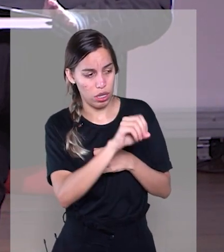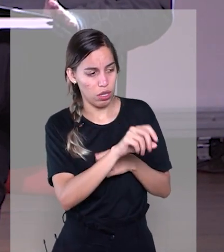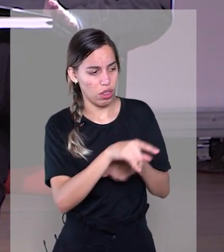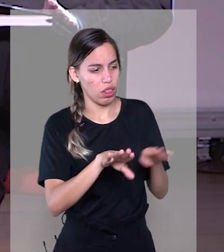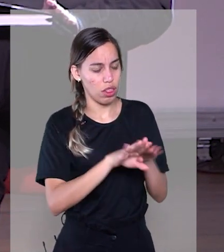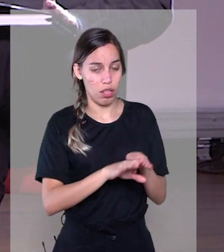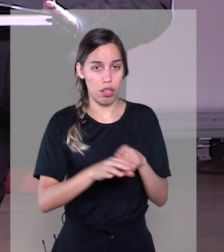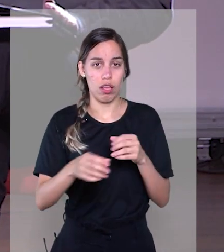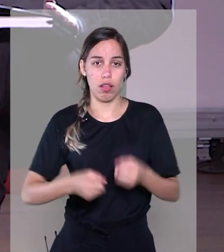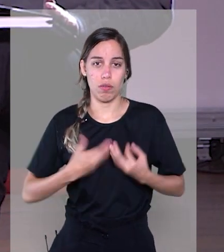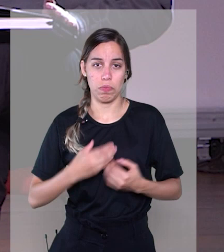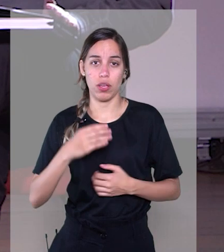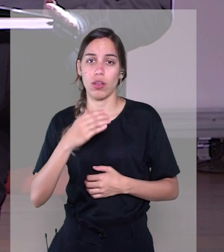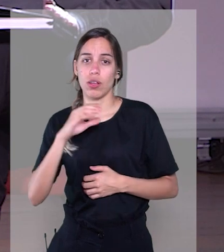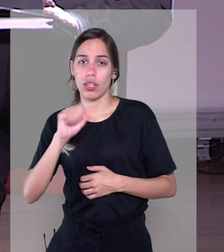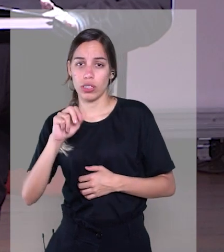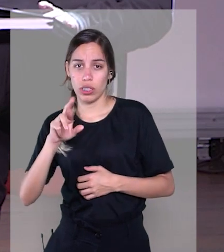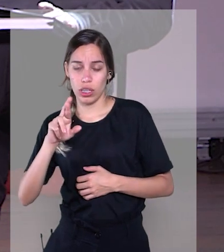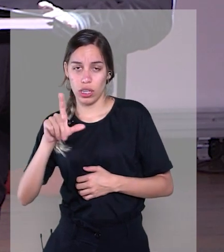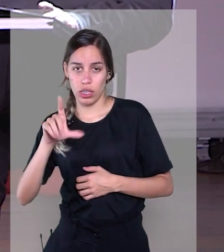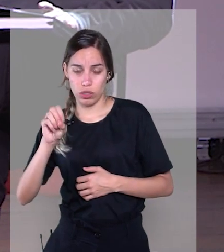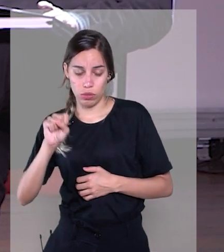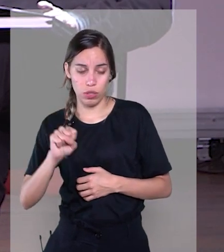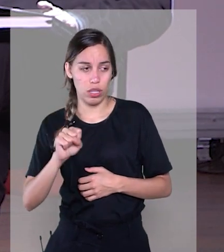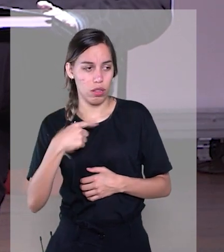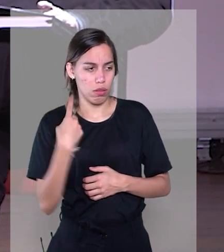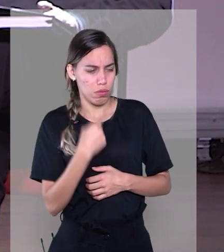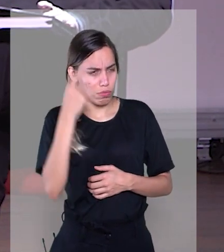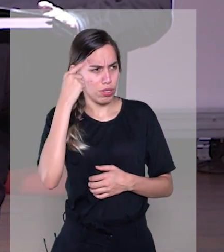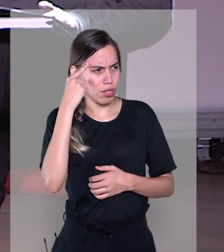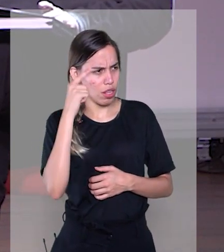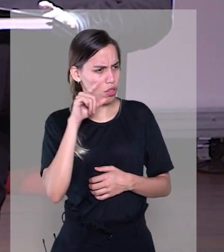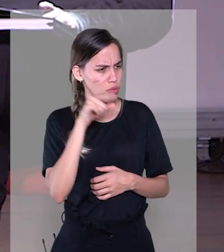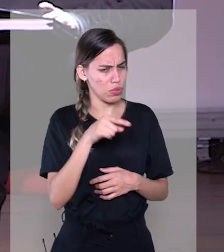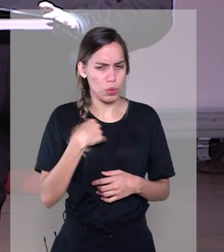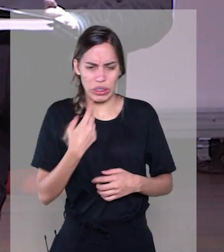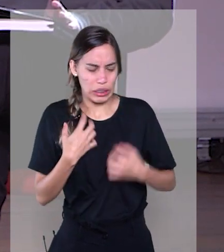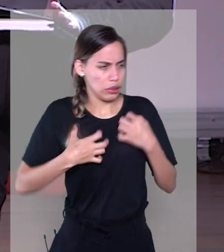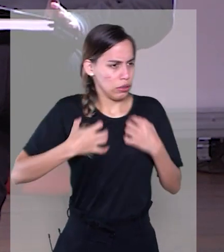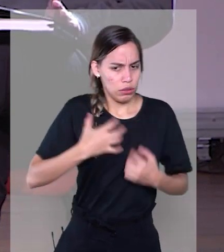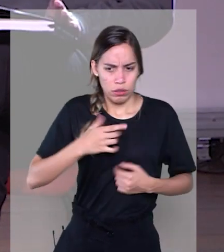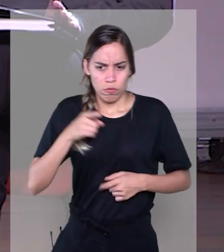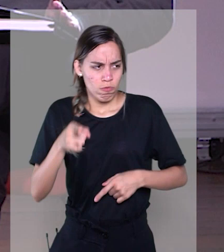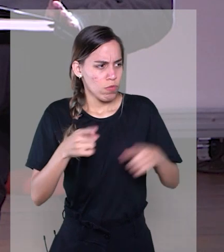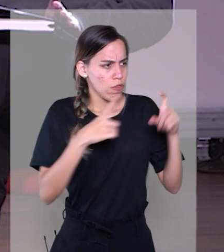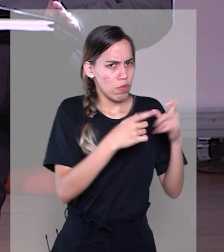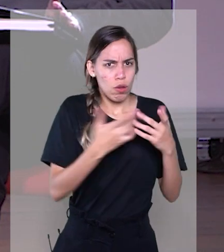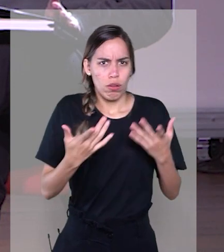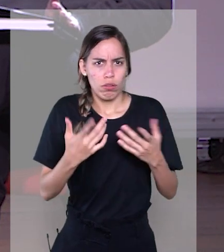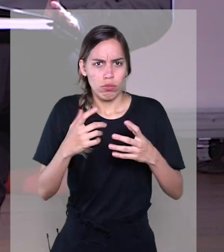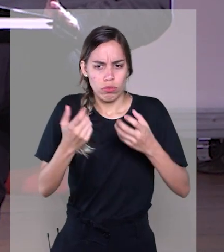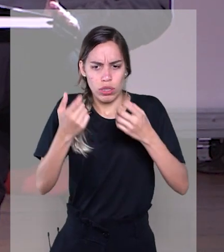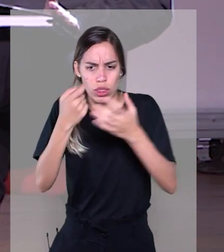deixam inquietos. Acho que eles nos levam a pensar muito além do que aquelas palavras estão dizendo, né? É igual eu acho que uma foto boa é aquela que